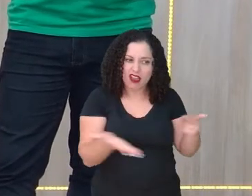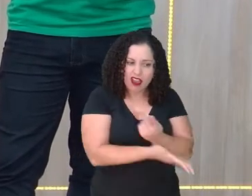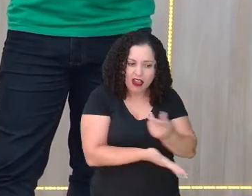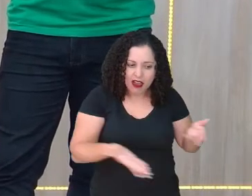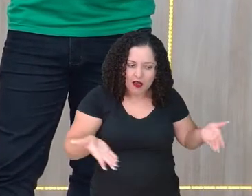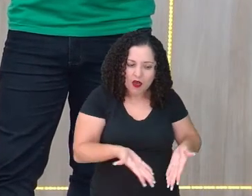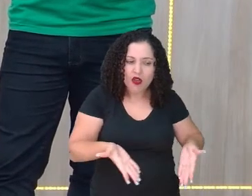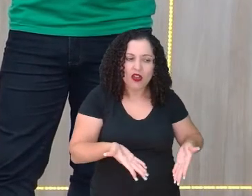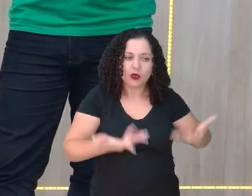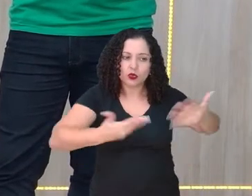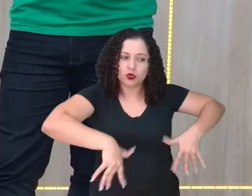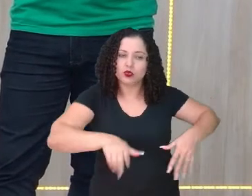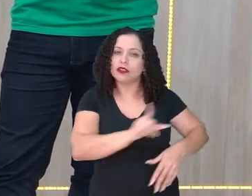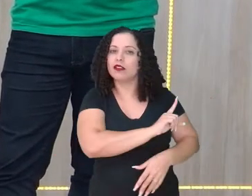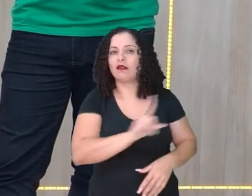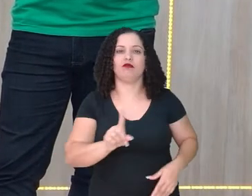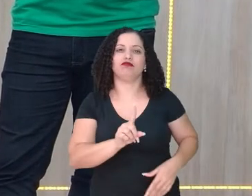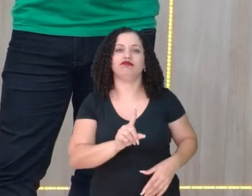não se machucaria.